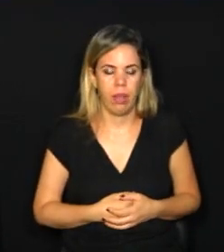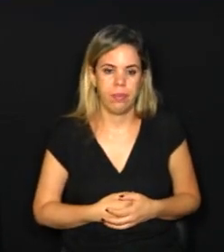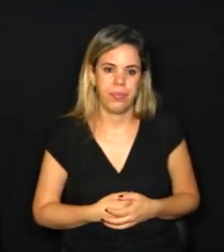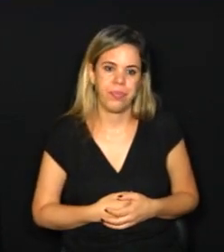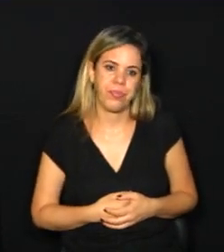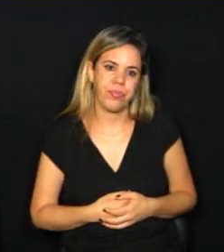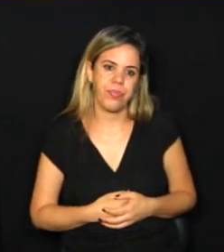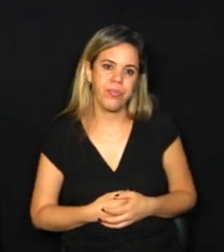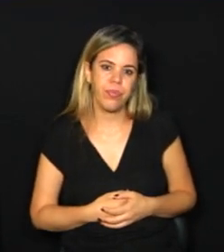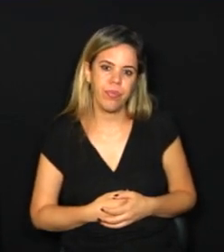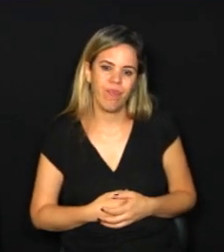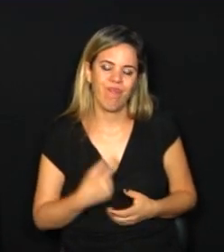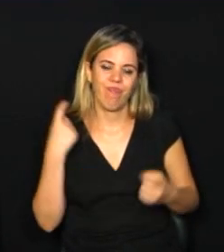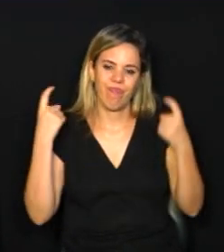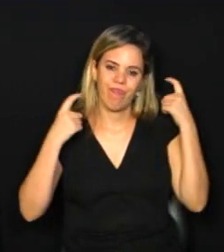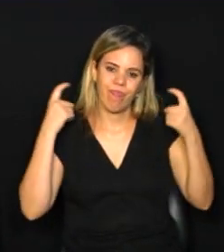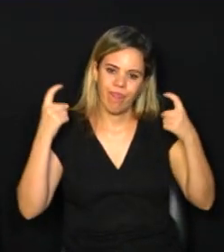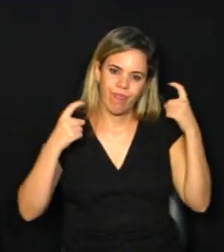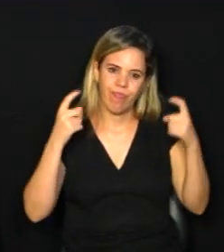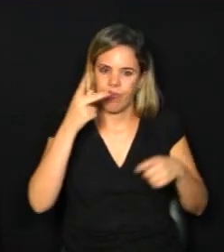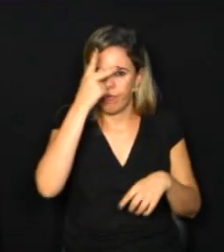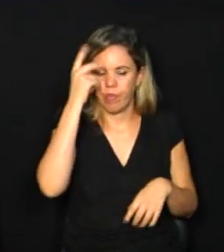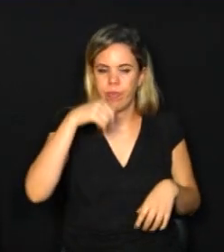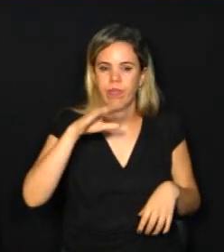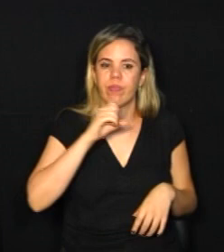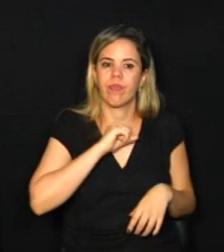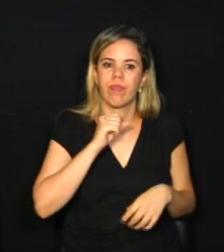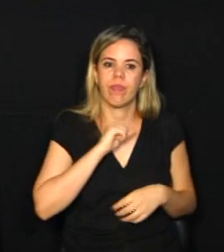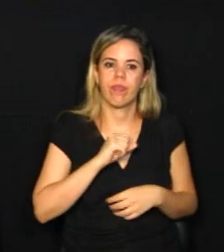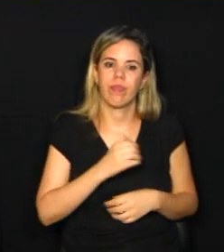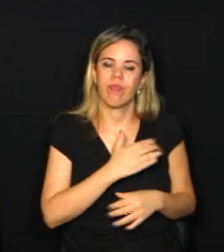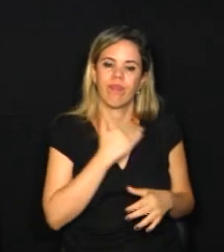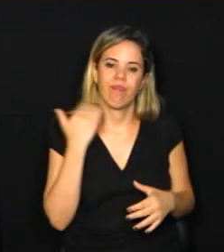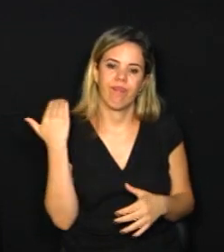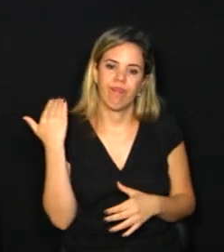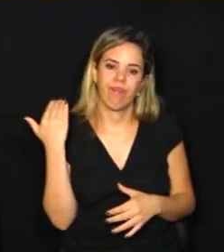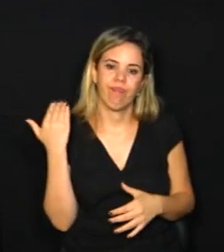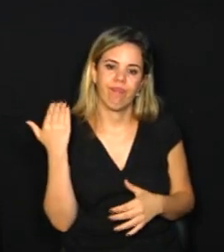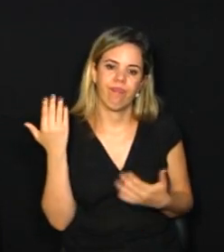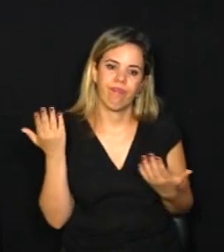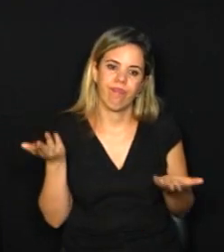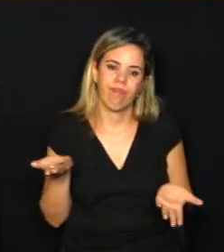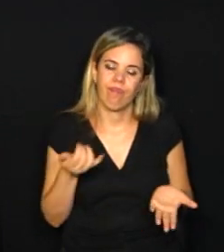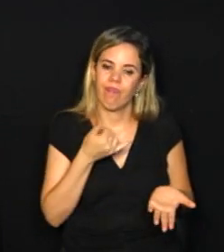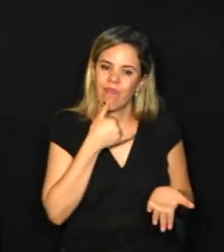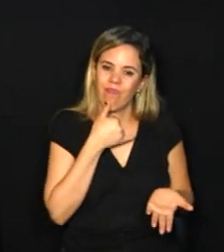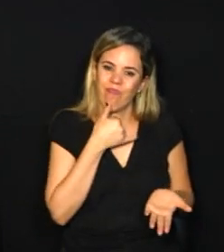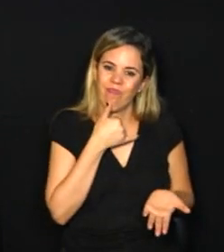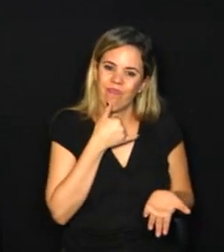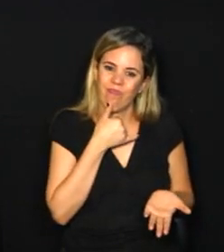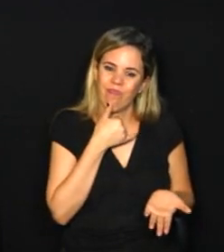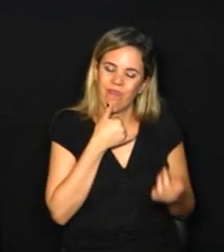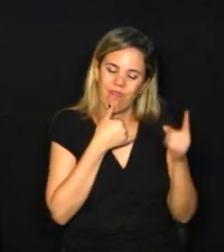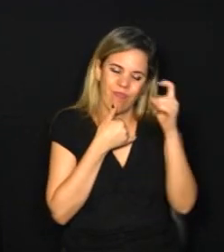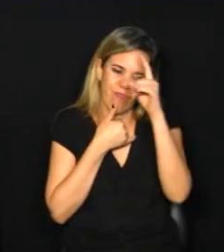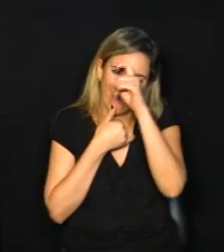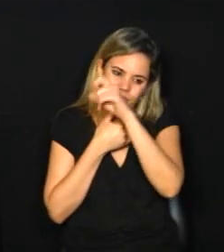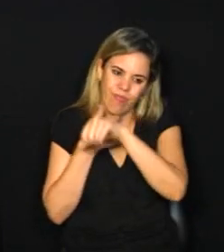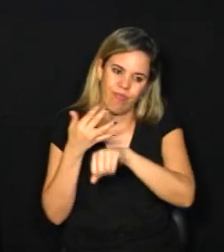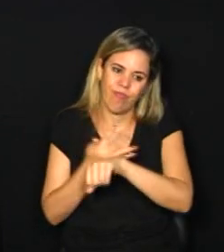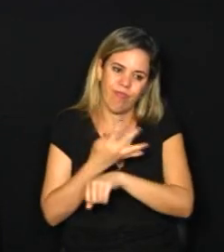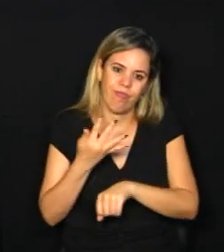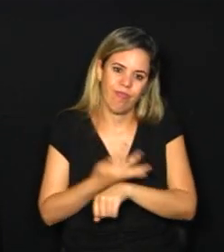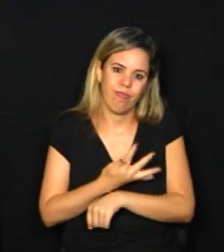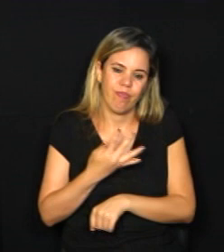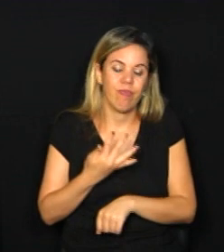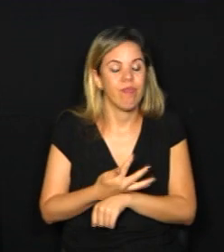questão da preocupação com as pessoas de mais idade. A morte é sempre muito dura, né? A